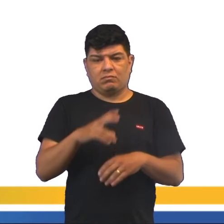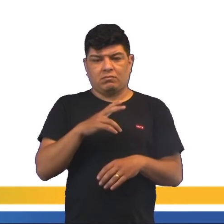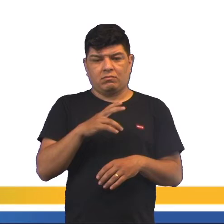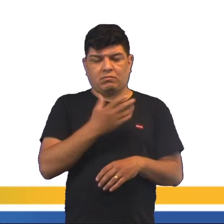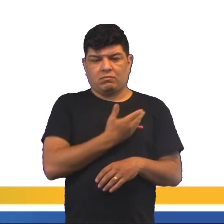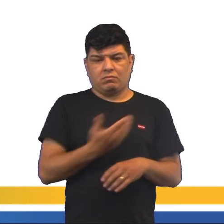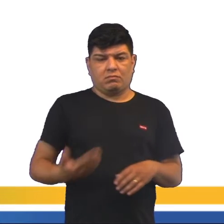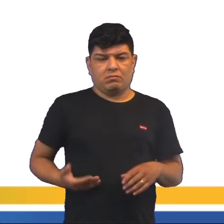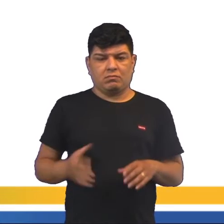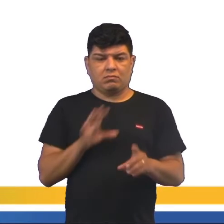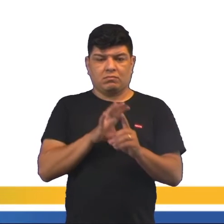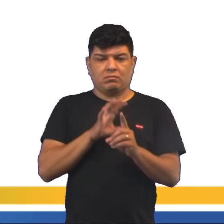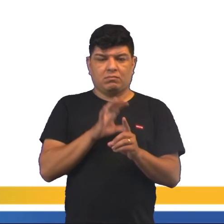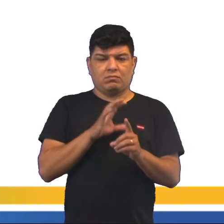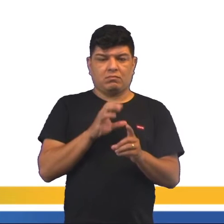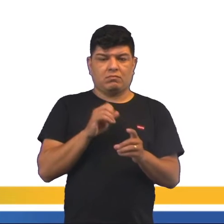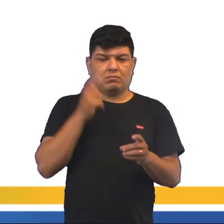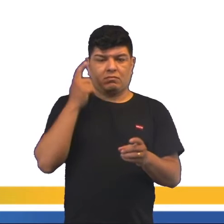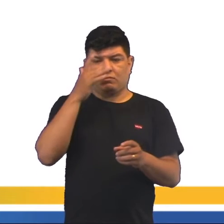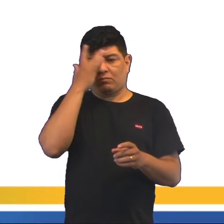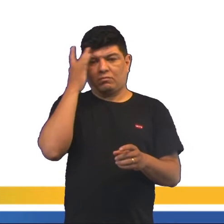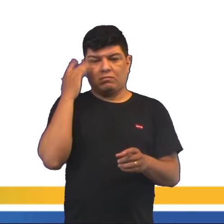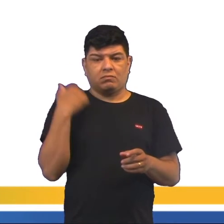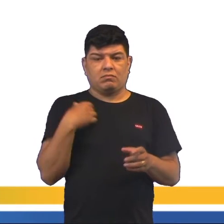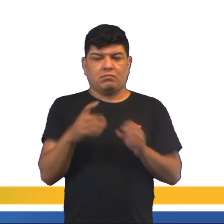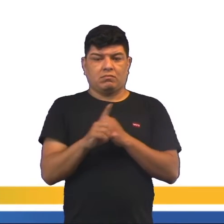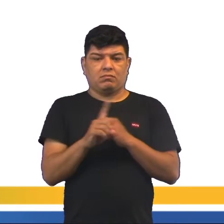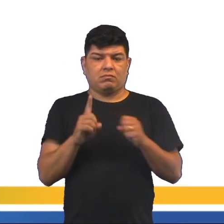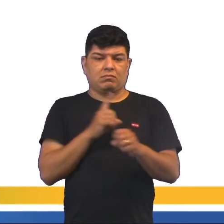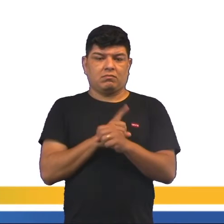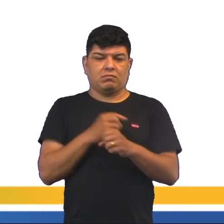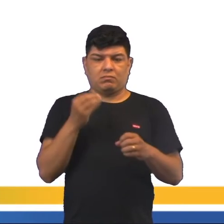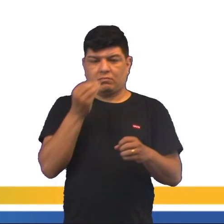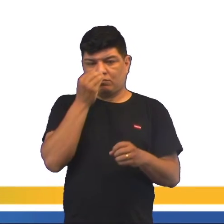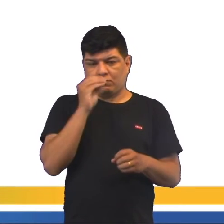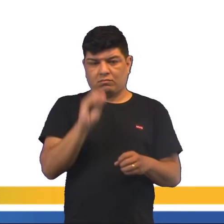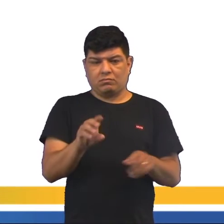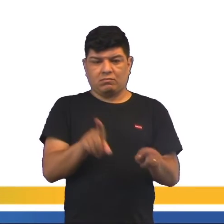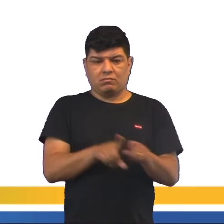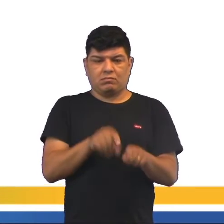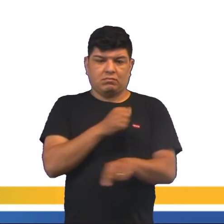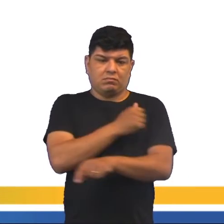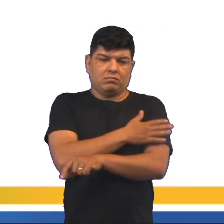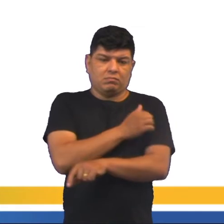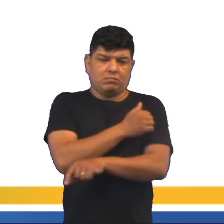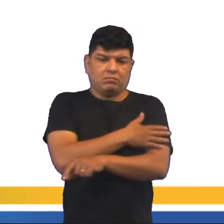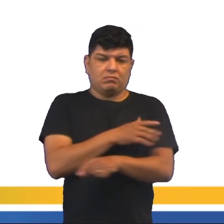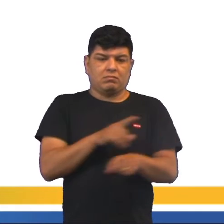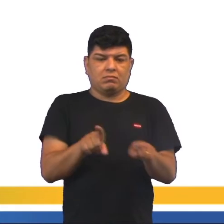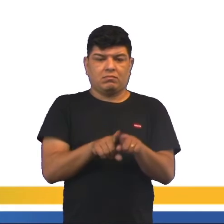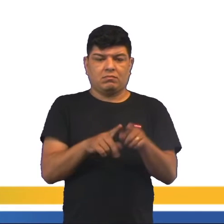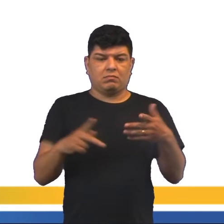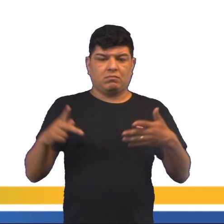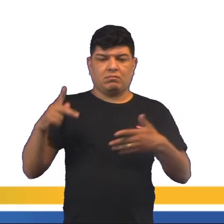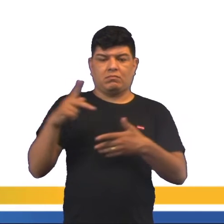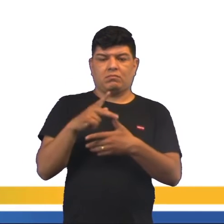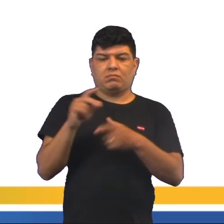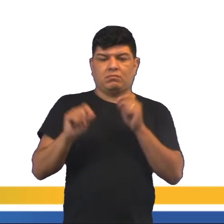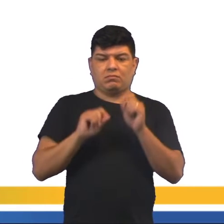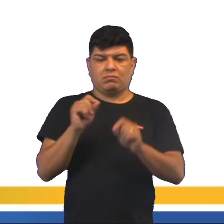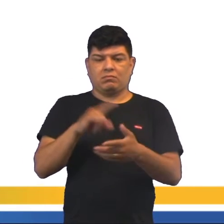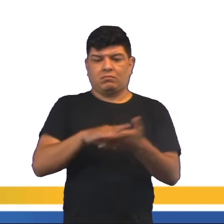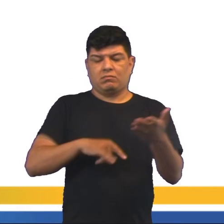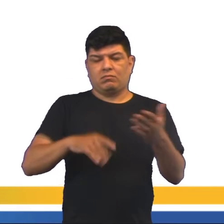públicos, a estimulação à contratação de indivíduos de grupos sociais discriminados, né, fundos de estímulos e preferência